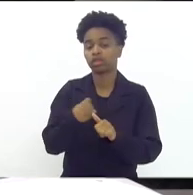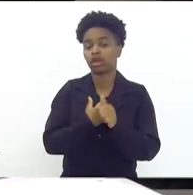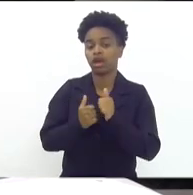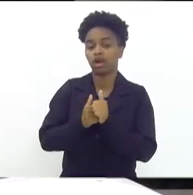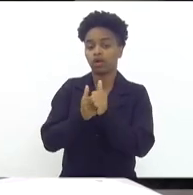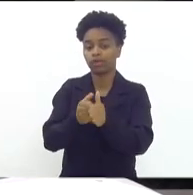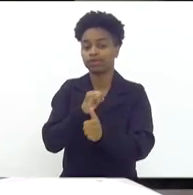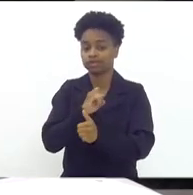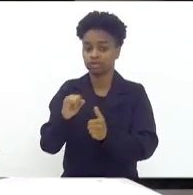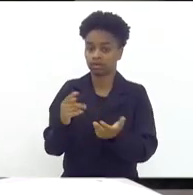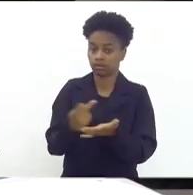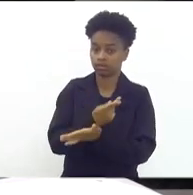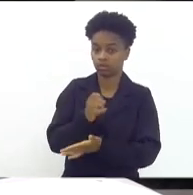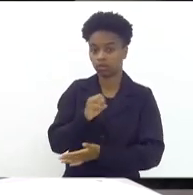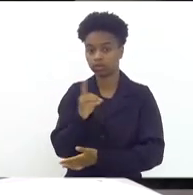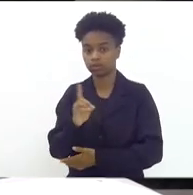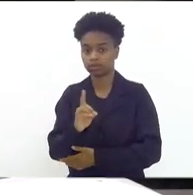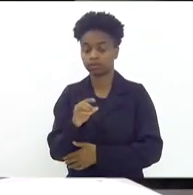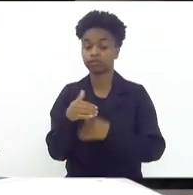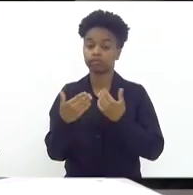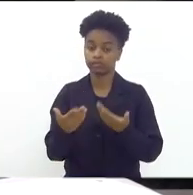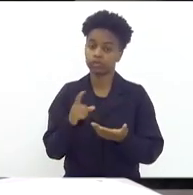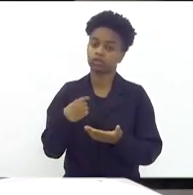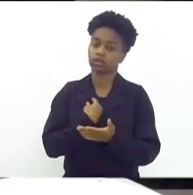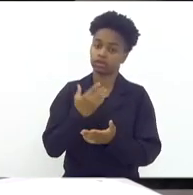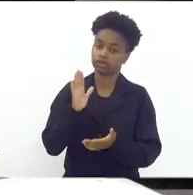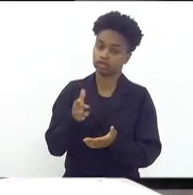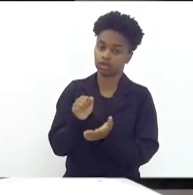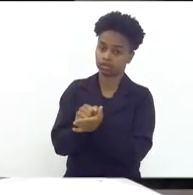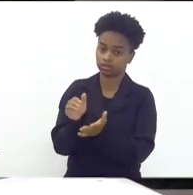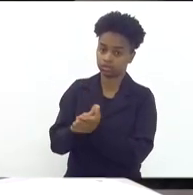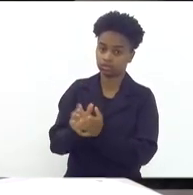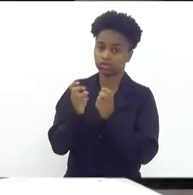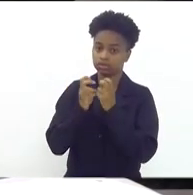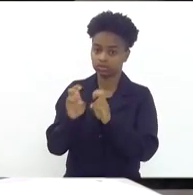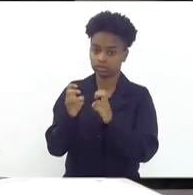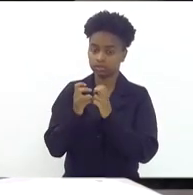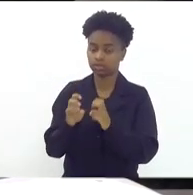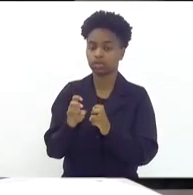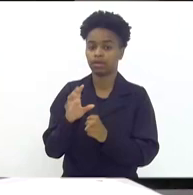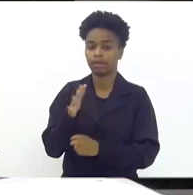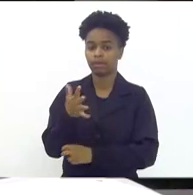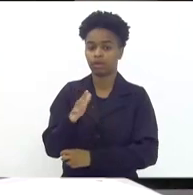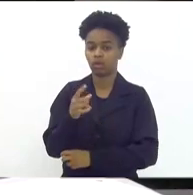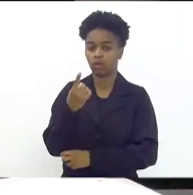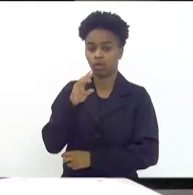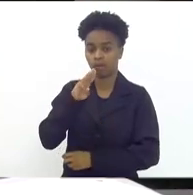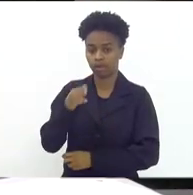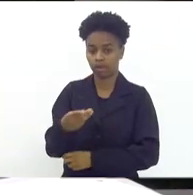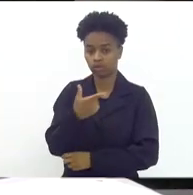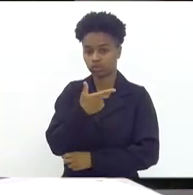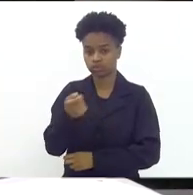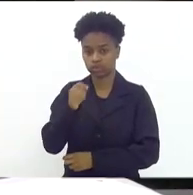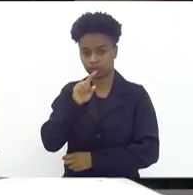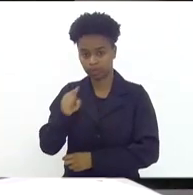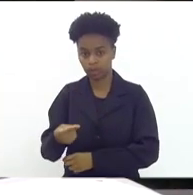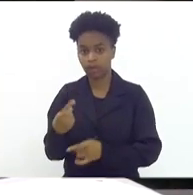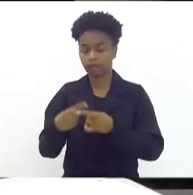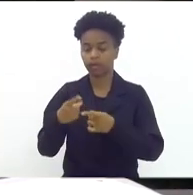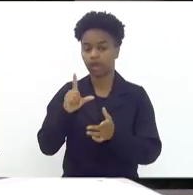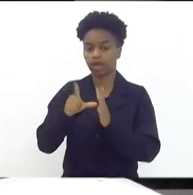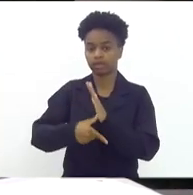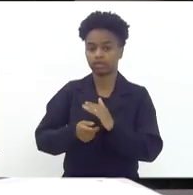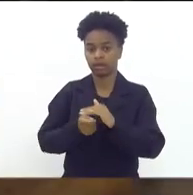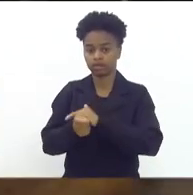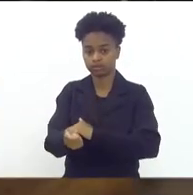realização deles então a agência já mudou a SuperVia no montante e aproximadamente humilhando Em 200 mil reais pelo atraso desse